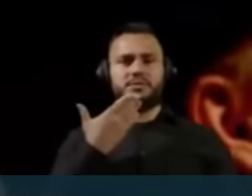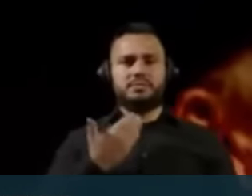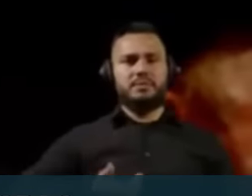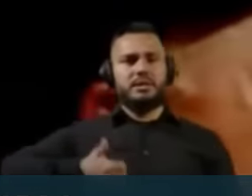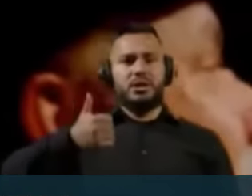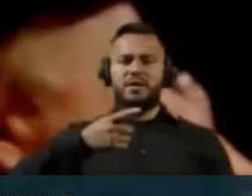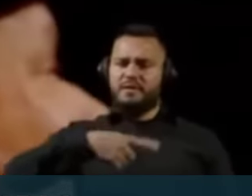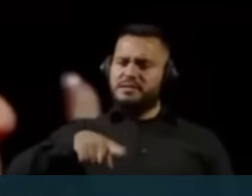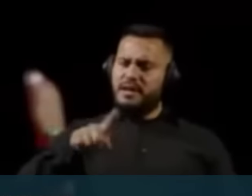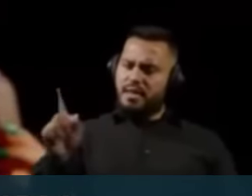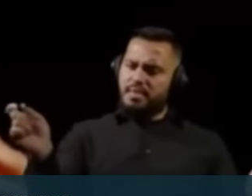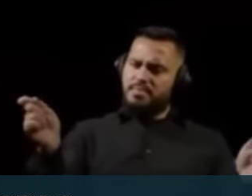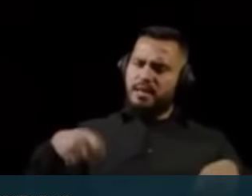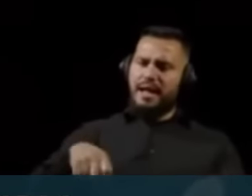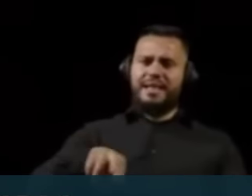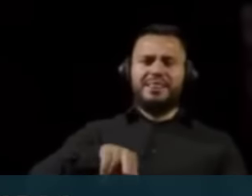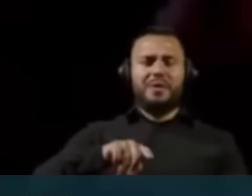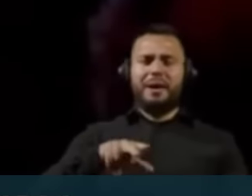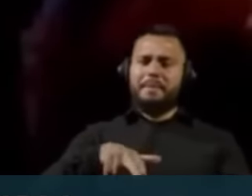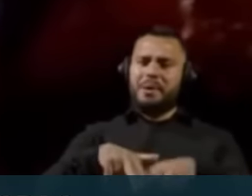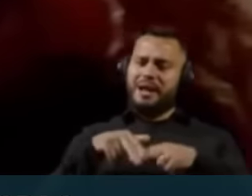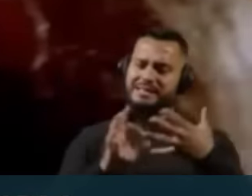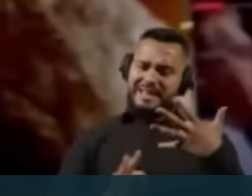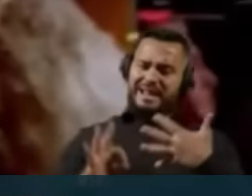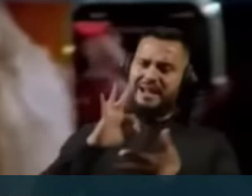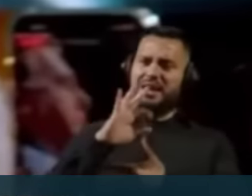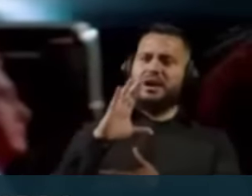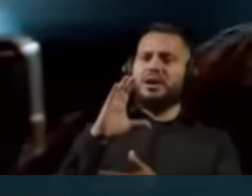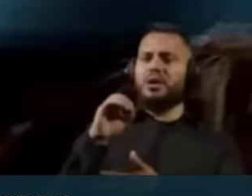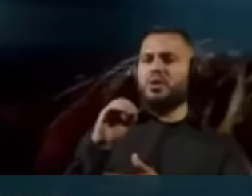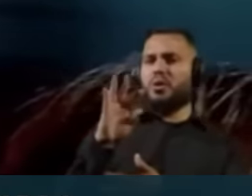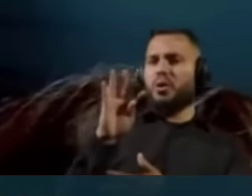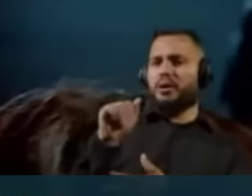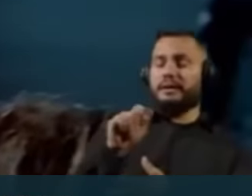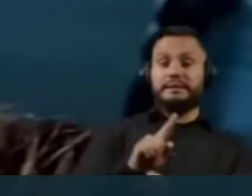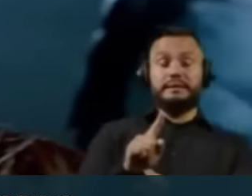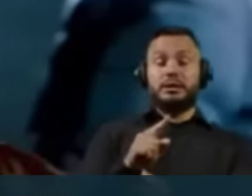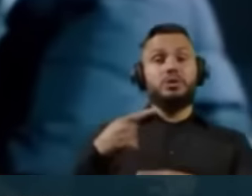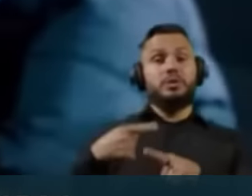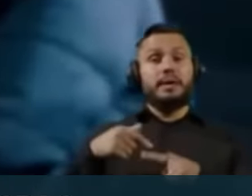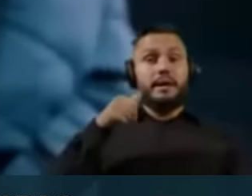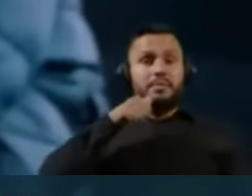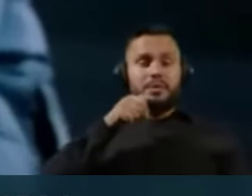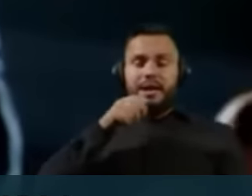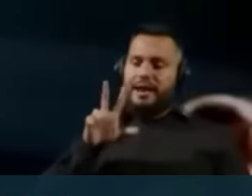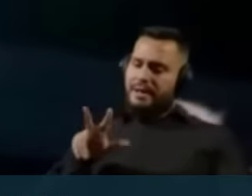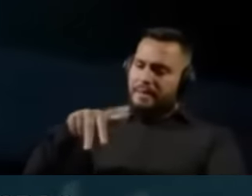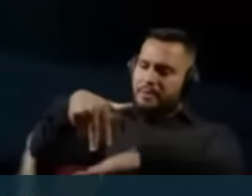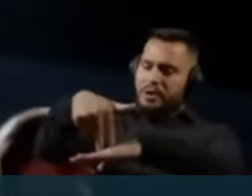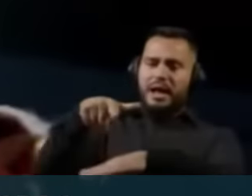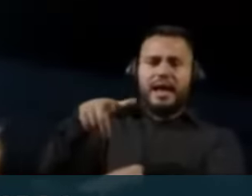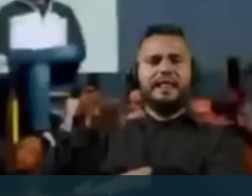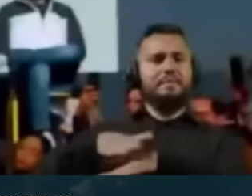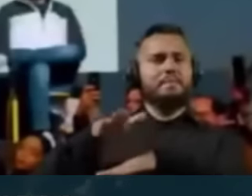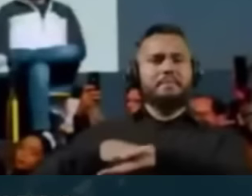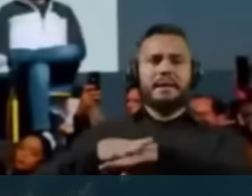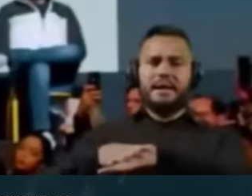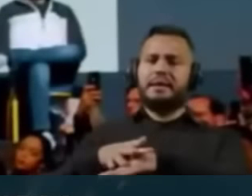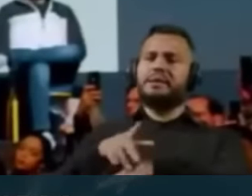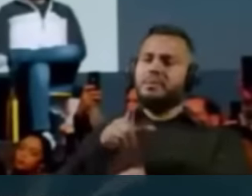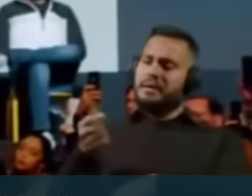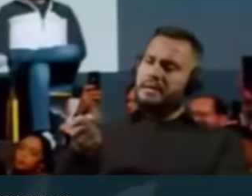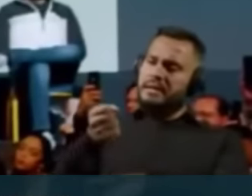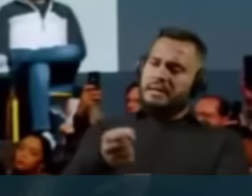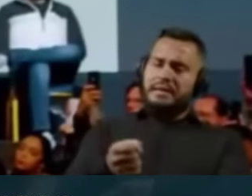cota, a cota ela é importante, mas porque a mulher ela é protagonista da sua própria história. A mulher ela entra na política por uma